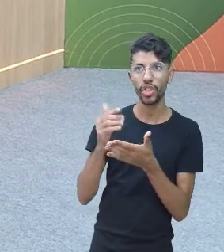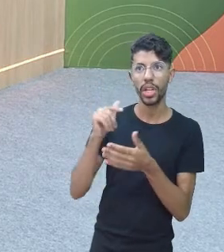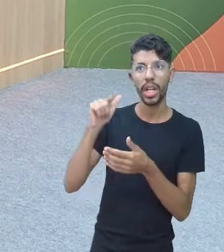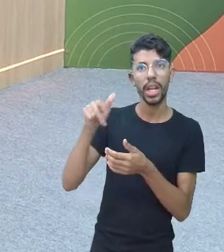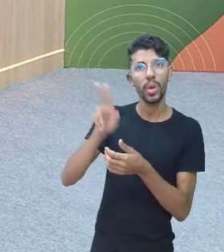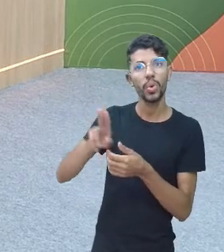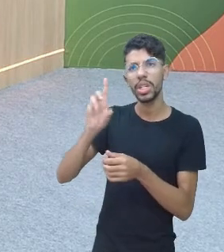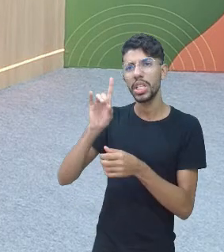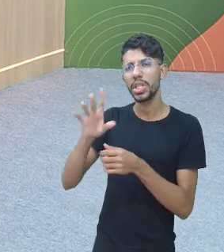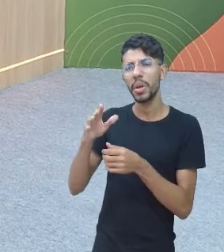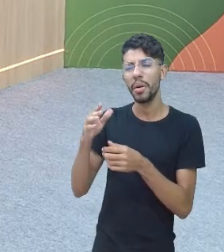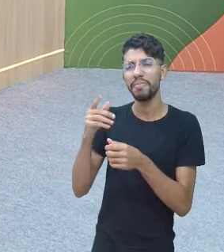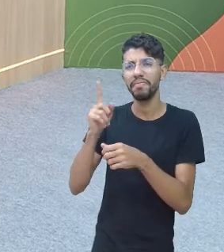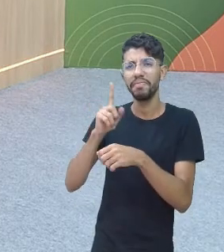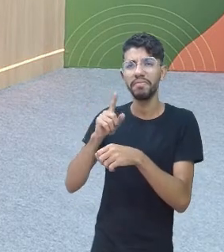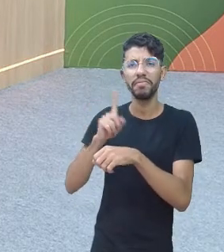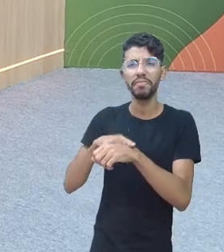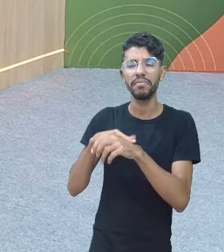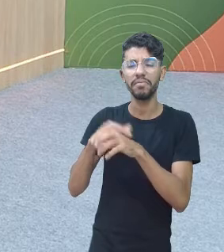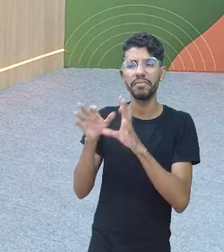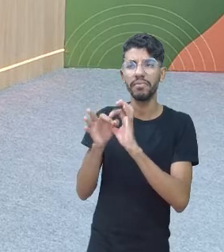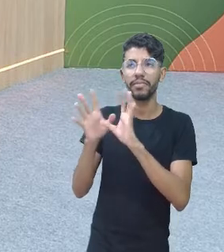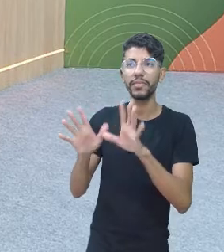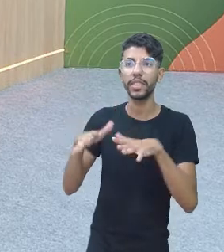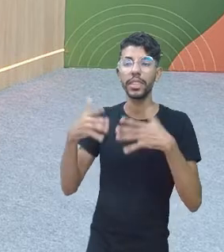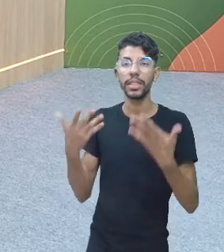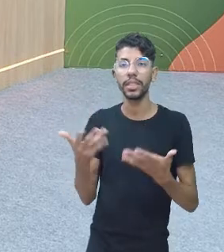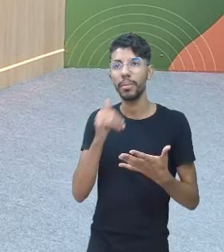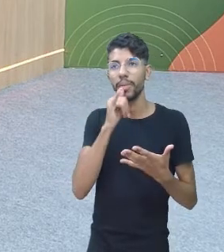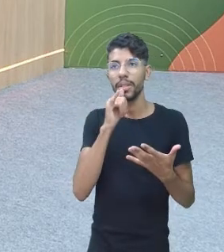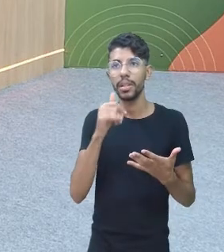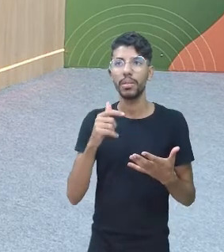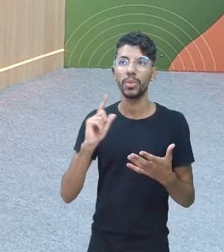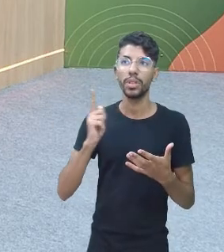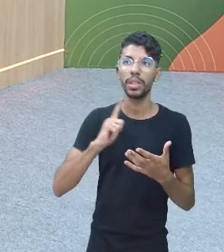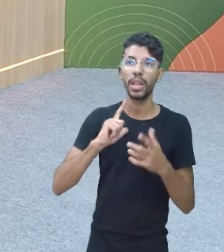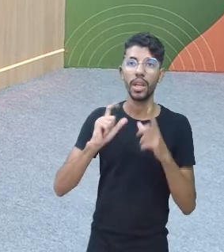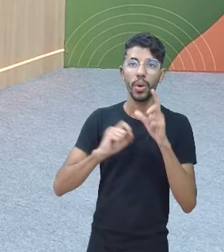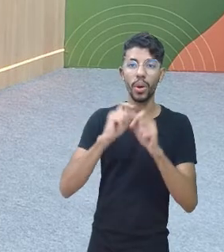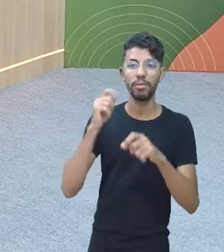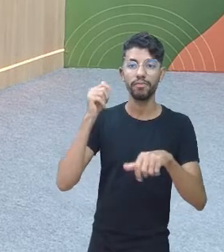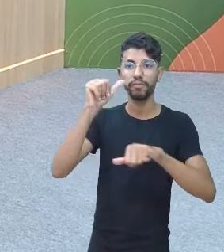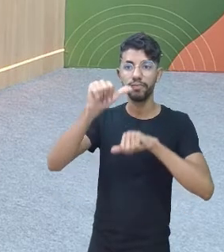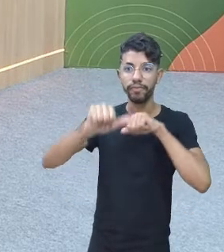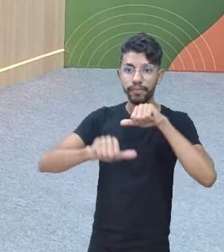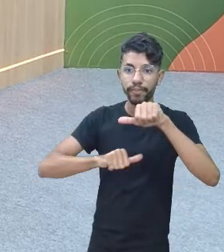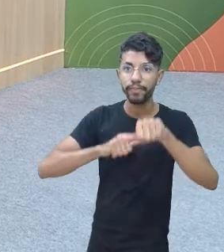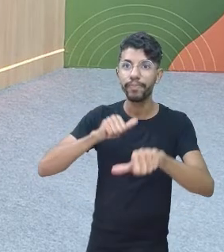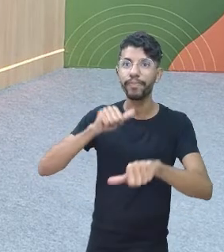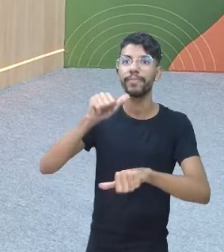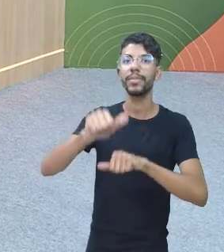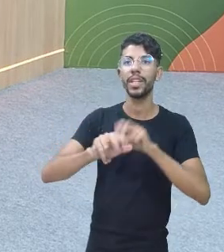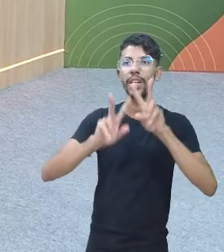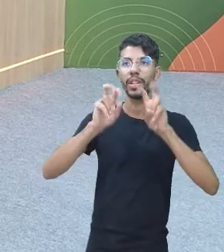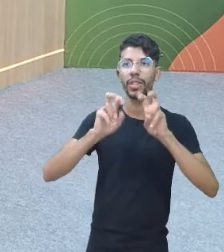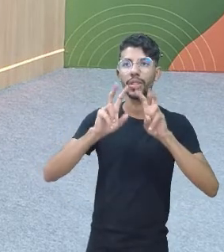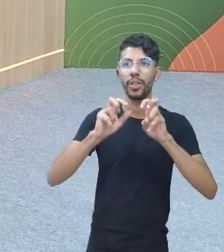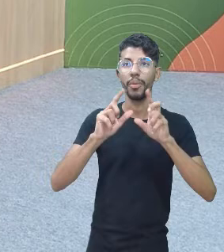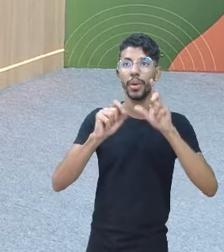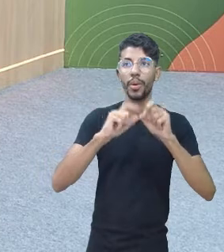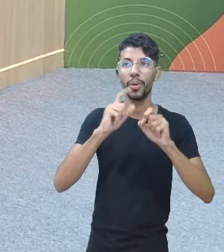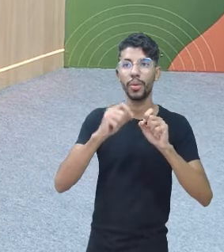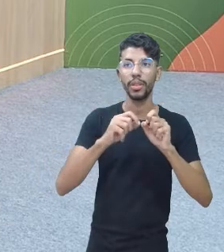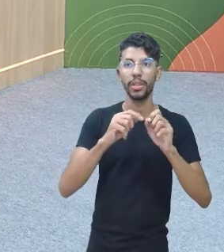para entretenimento. Então, a gente tem uma reformulação do que era, da função essencial